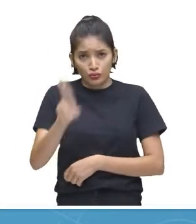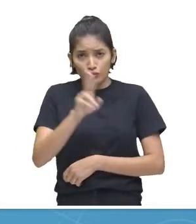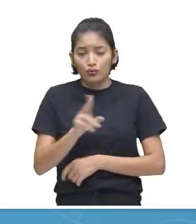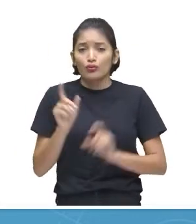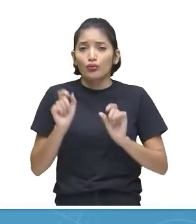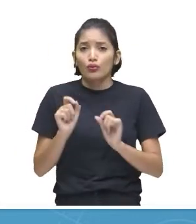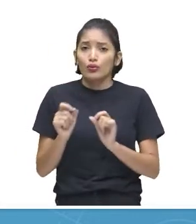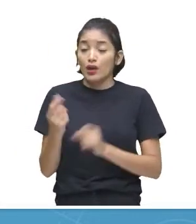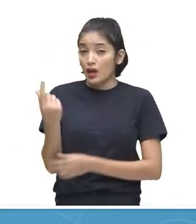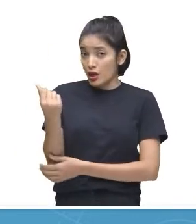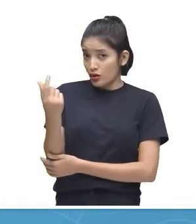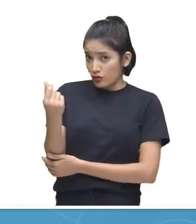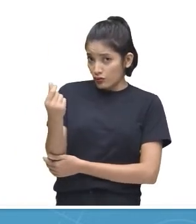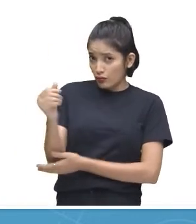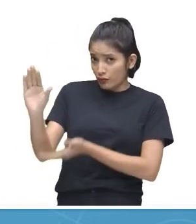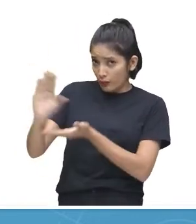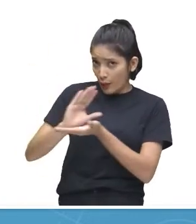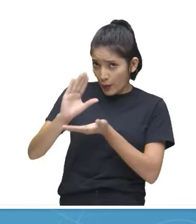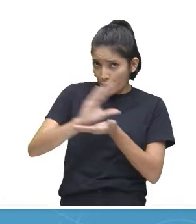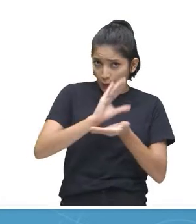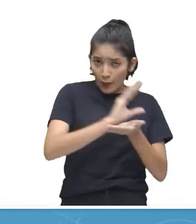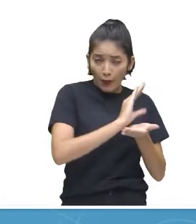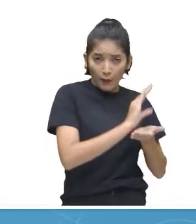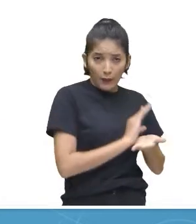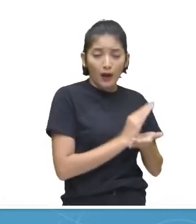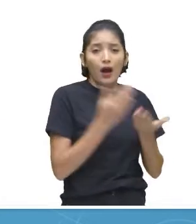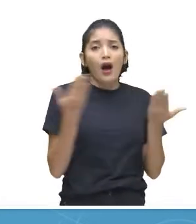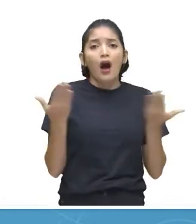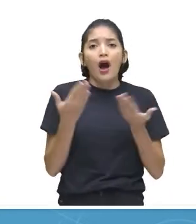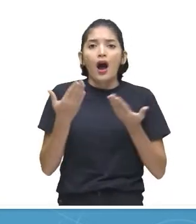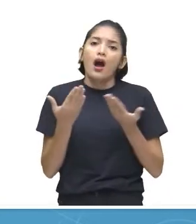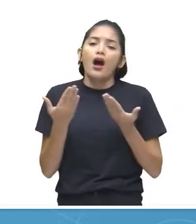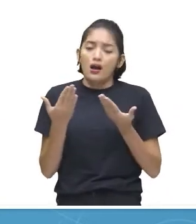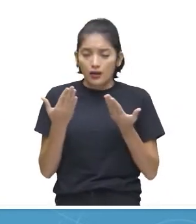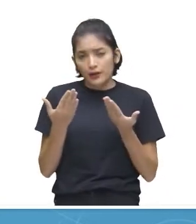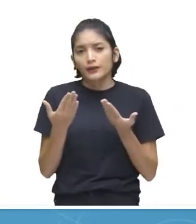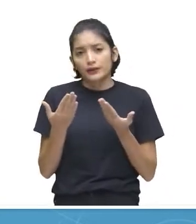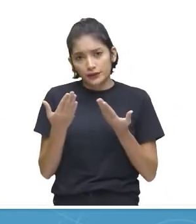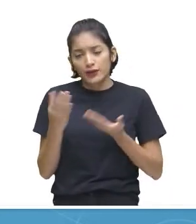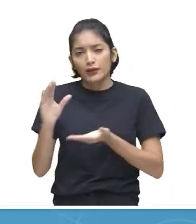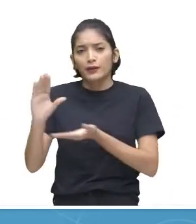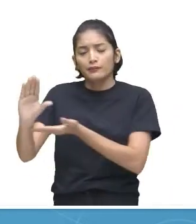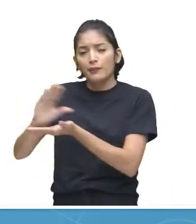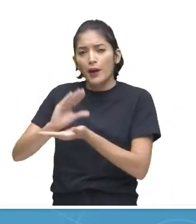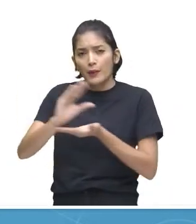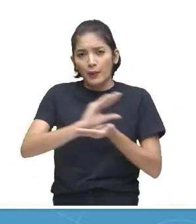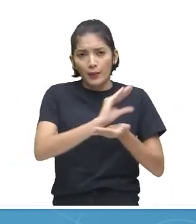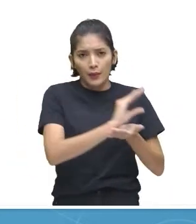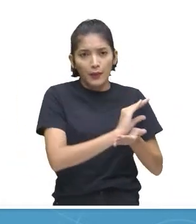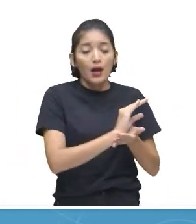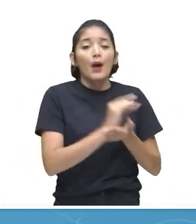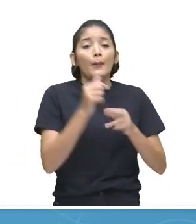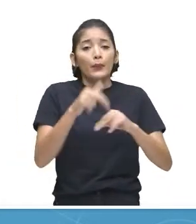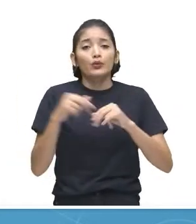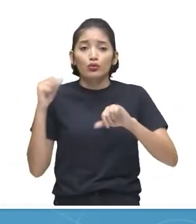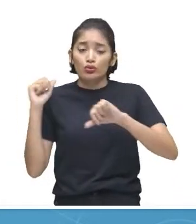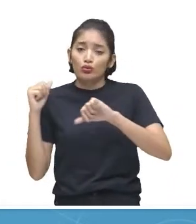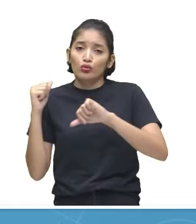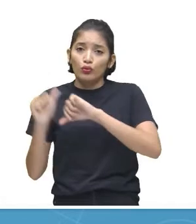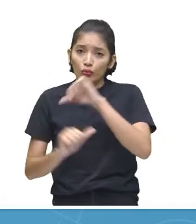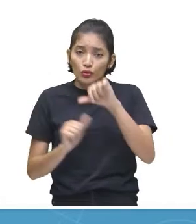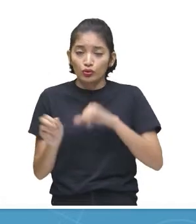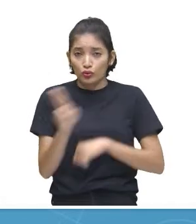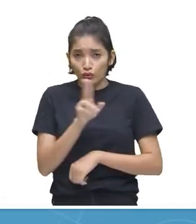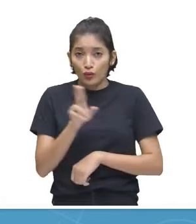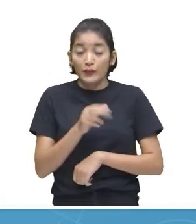o lucro, né? Ou seja, a produção industrial vai ser agora a fonte de lucro. Por isso que a gente muda o nome do capitalismo. Na primeira